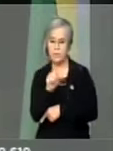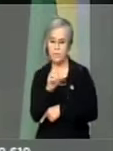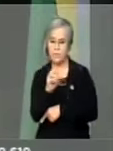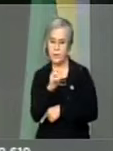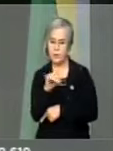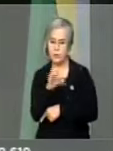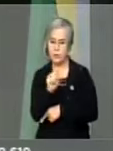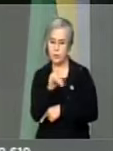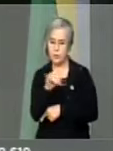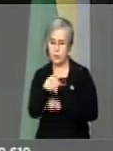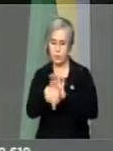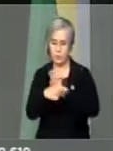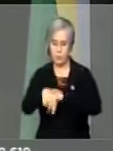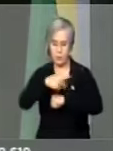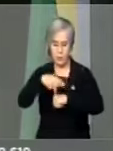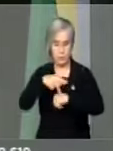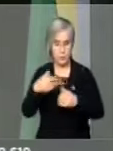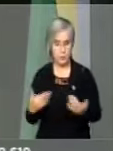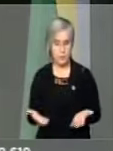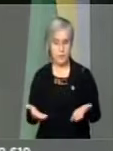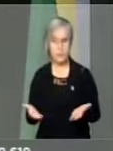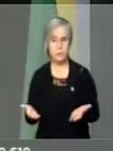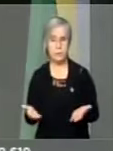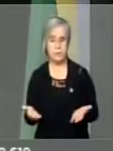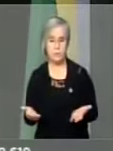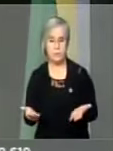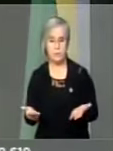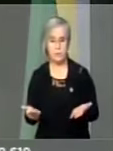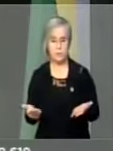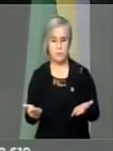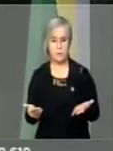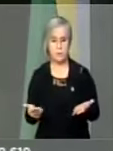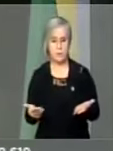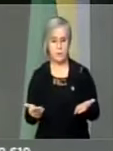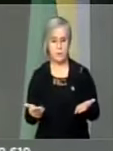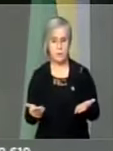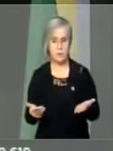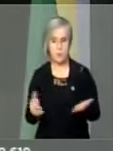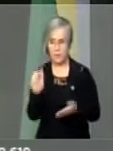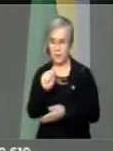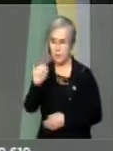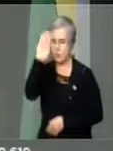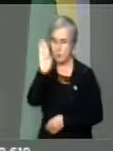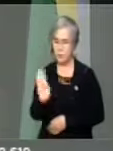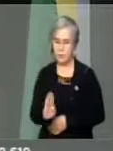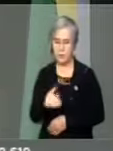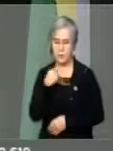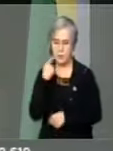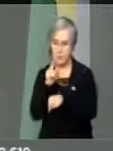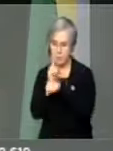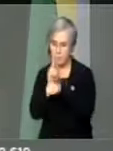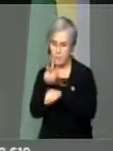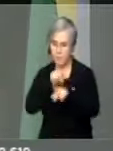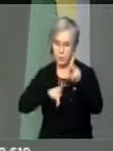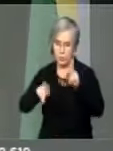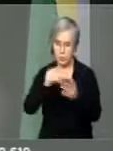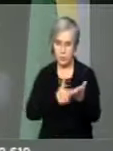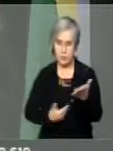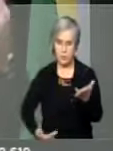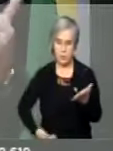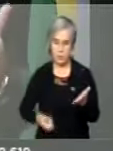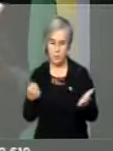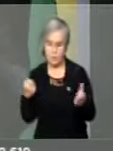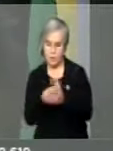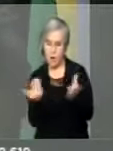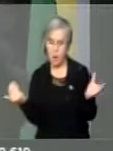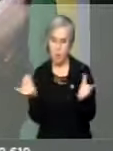Diego Garcia, esse tema para a nossa Frente Parlamentar Católica, a Associação Nacional dos Defensores Públicos, que impetraram